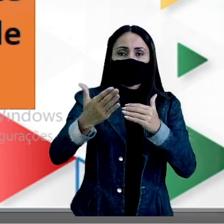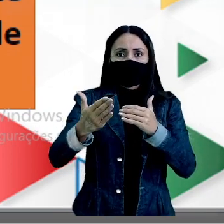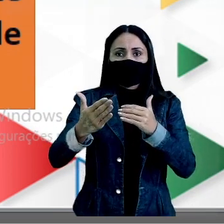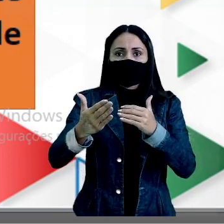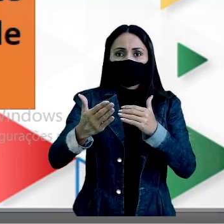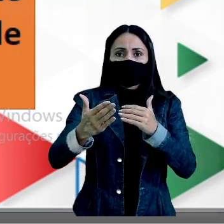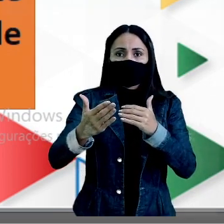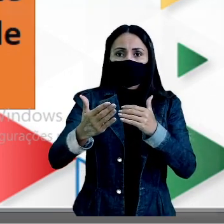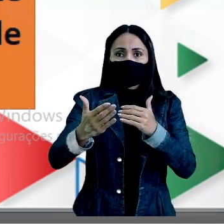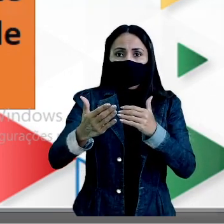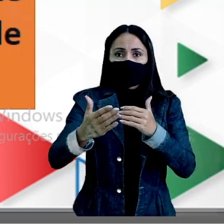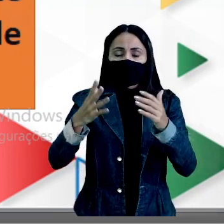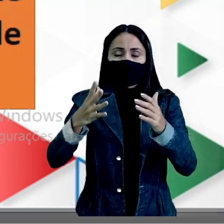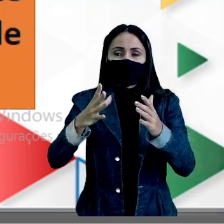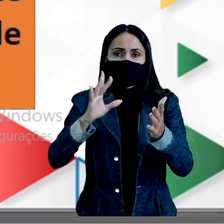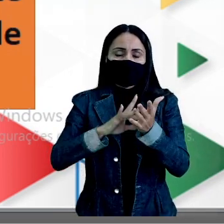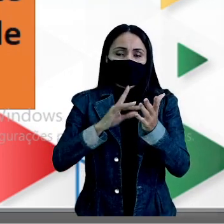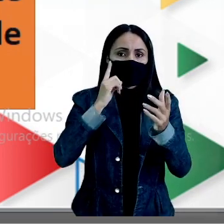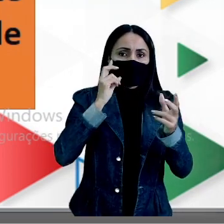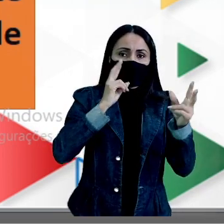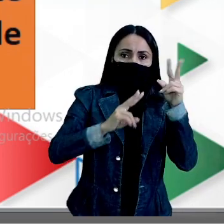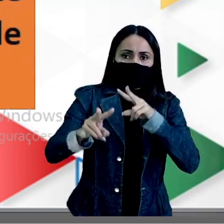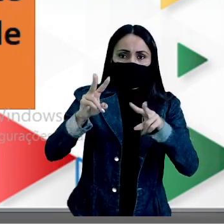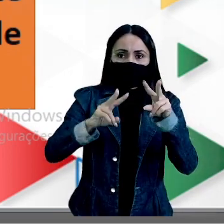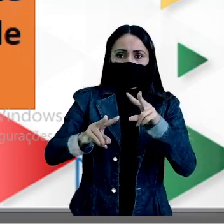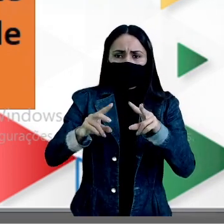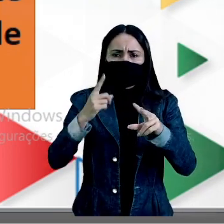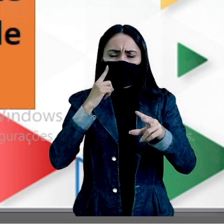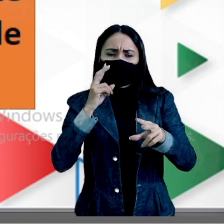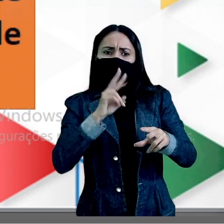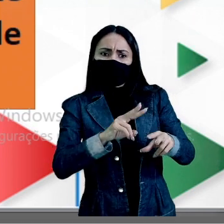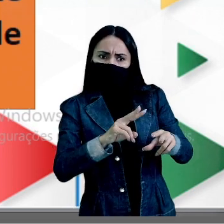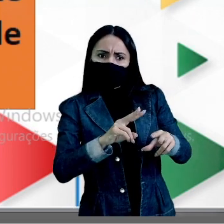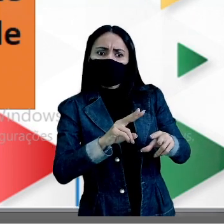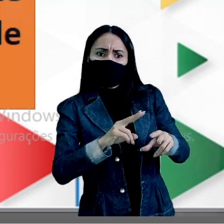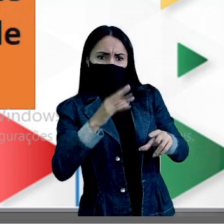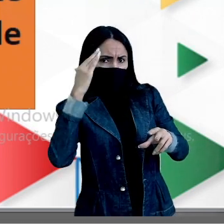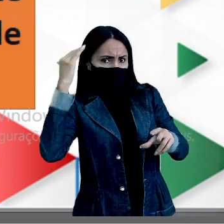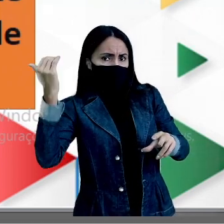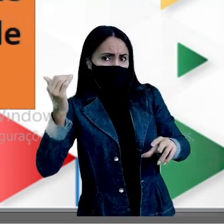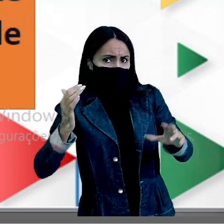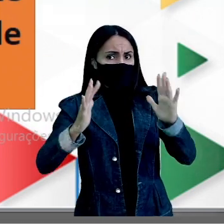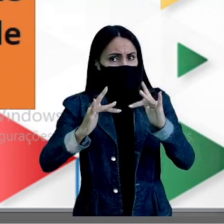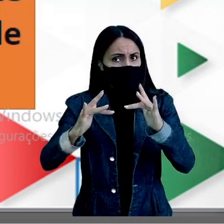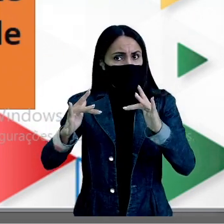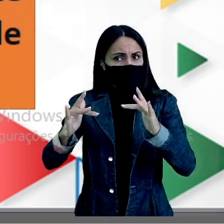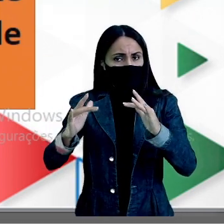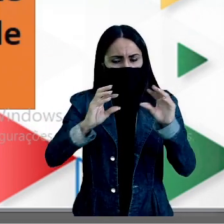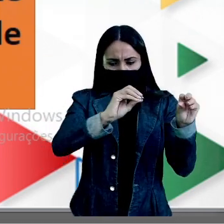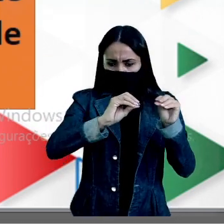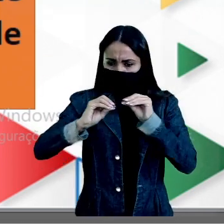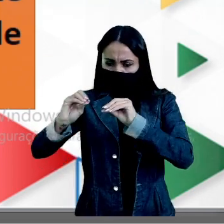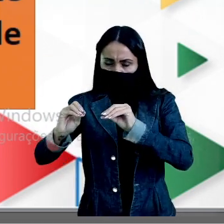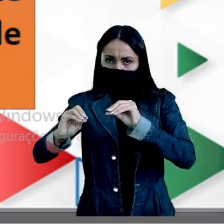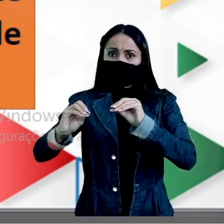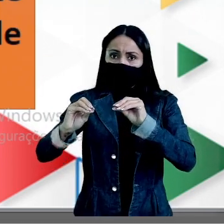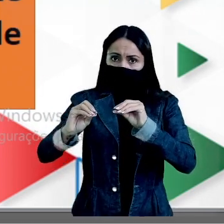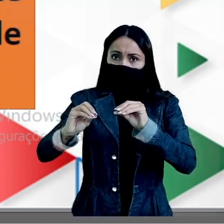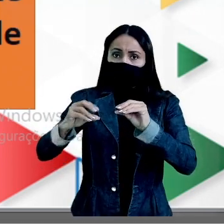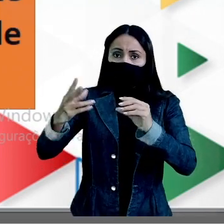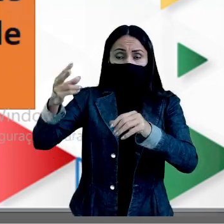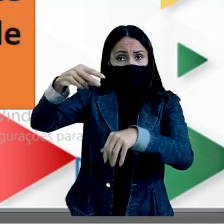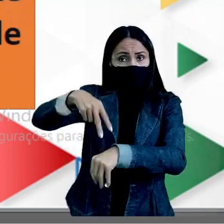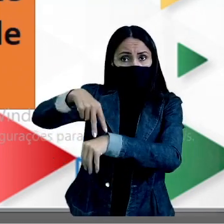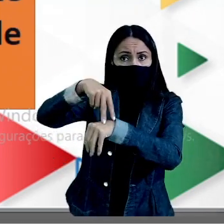alegado flagrante de certo namorador. Então ele tinha uma fama de namorador, ele passou isso para o boneco, né? Alto, elegante e sorridente, que